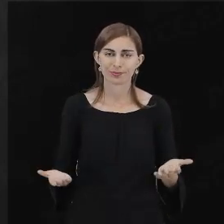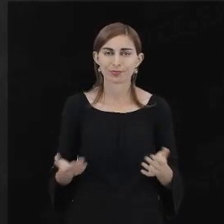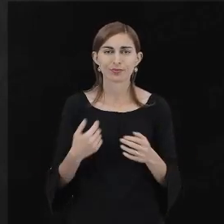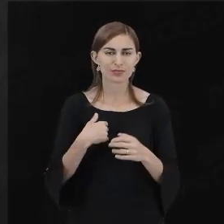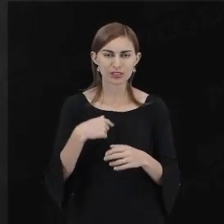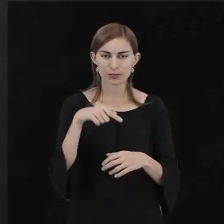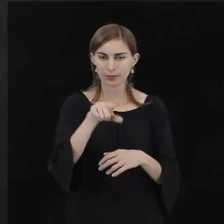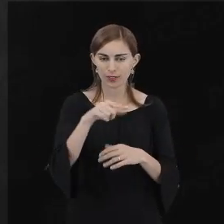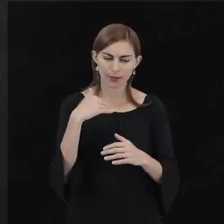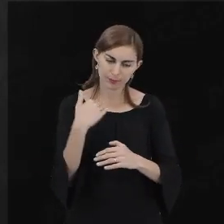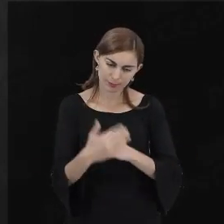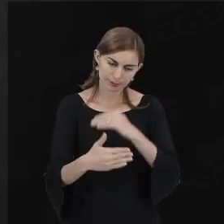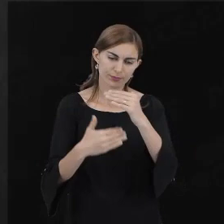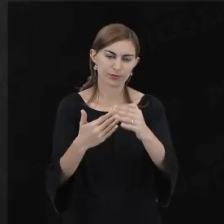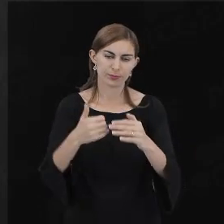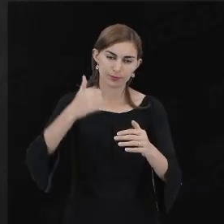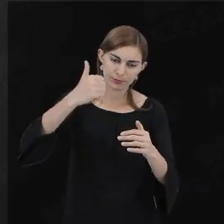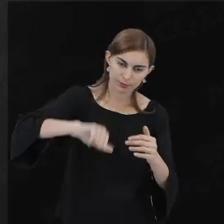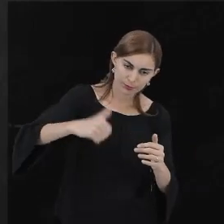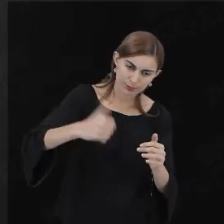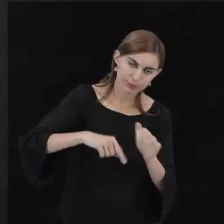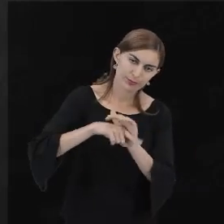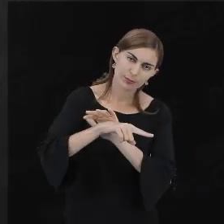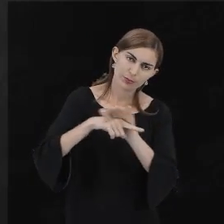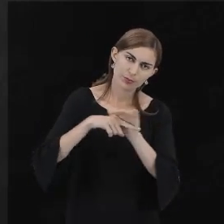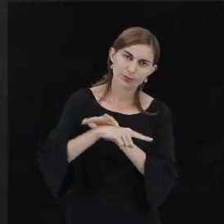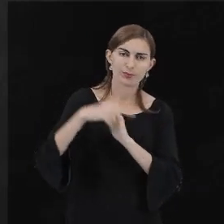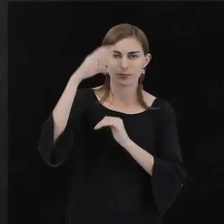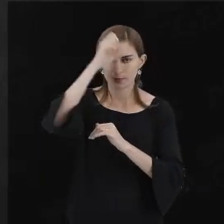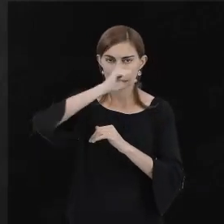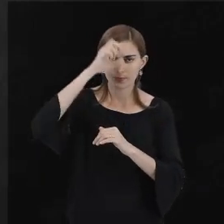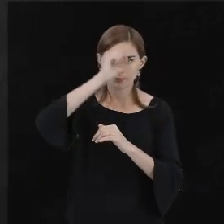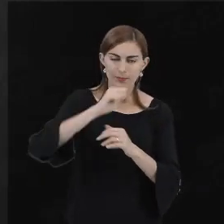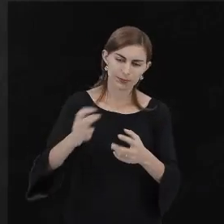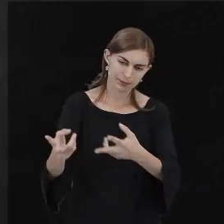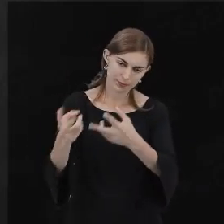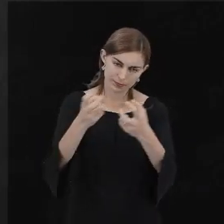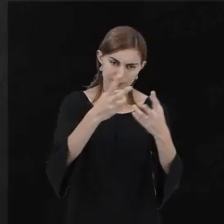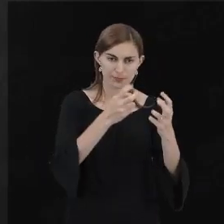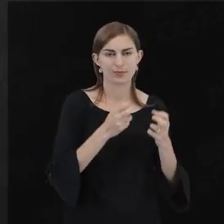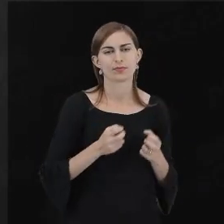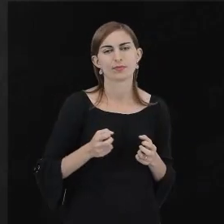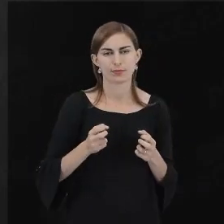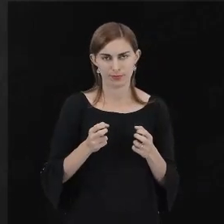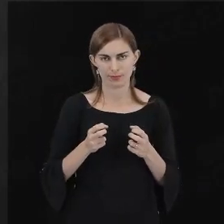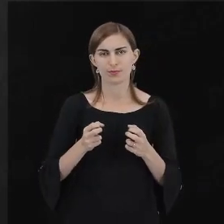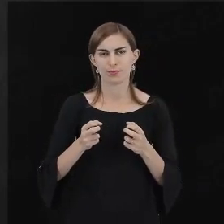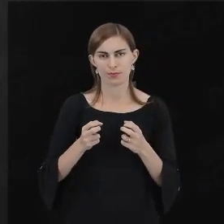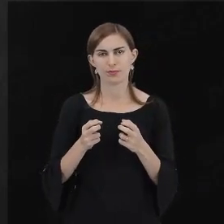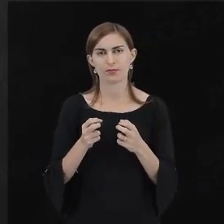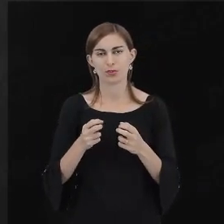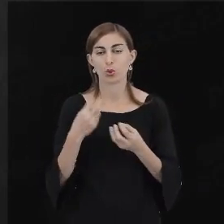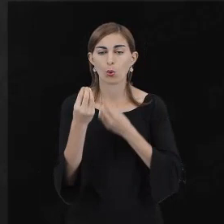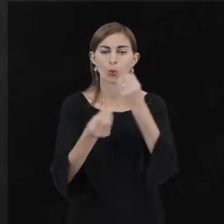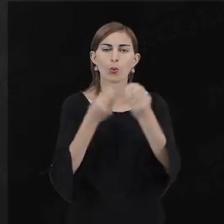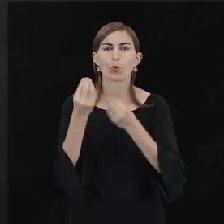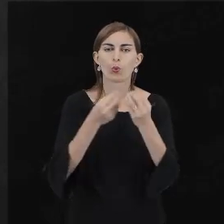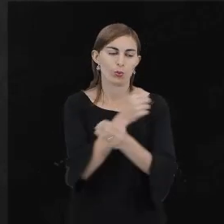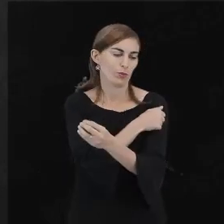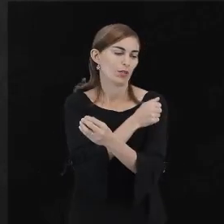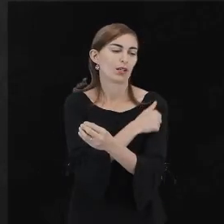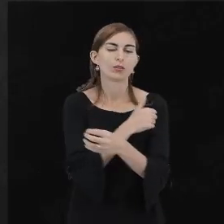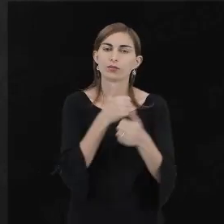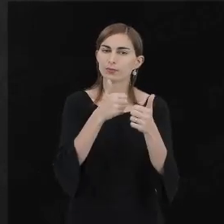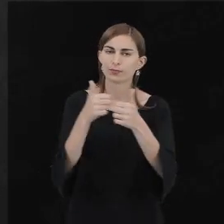acompanhado nem monitorado na sua aprendizagem para dizer, de fato, como é que esse aluno estava? Né? Imagina